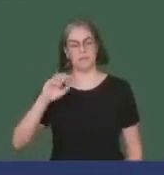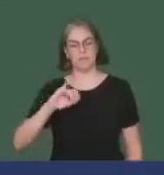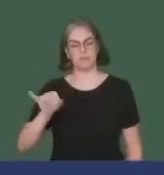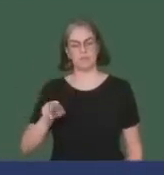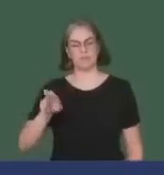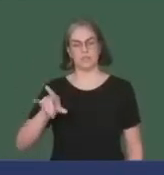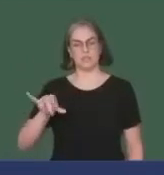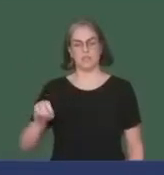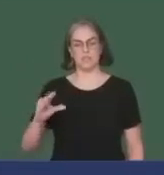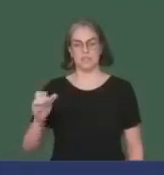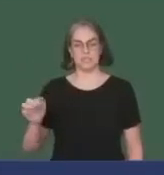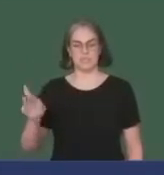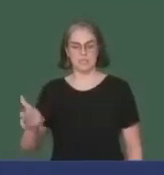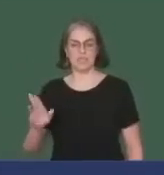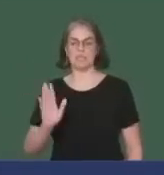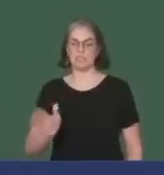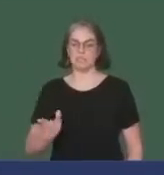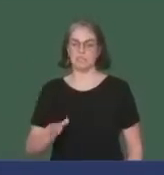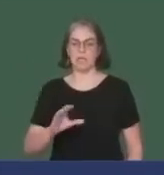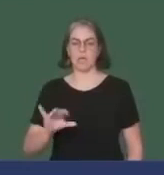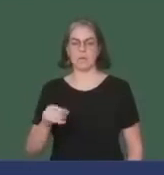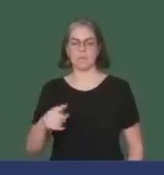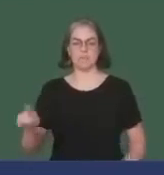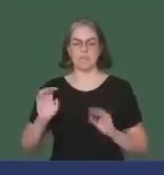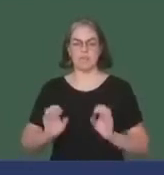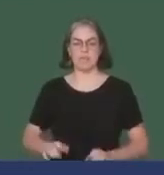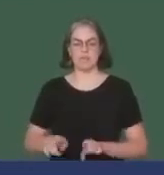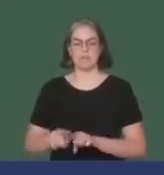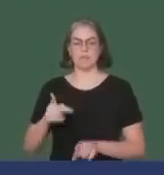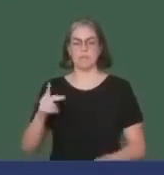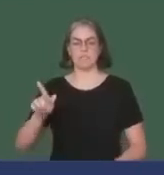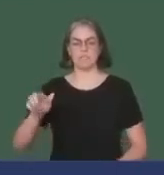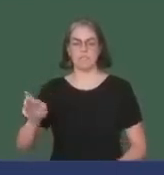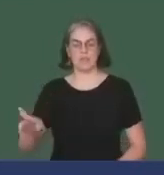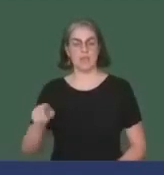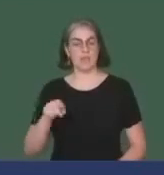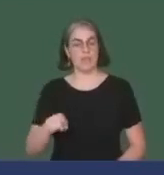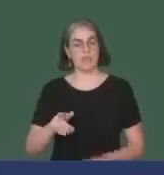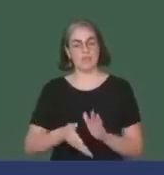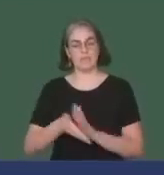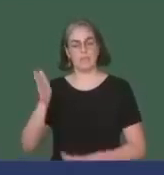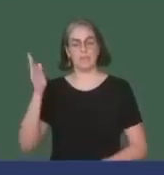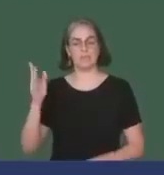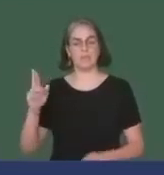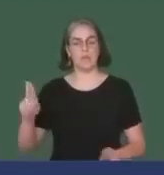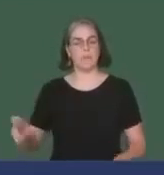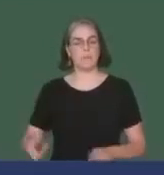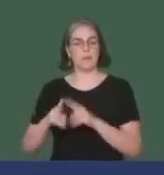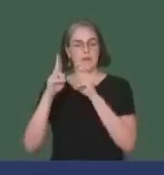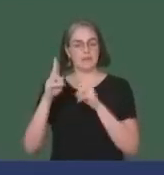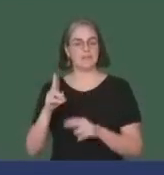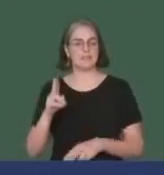entramos na Comissão de Ética Pública e na PGR contra ele. Ele foi parar em Paris por ter ajudado o Bolsonaro